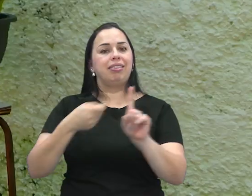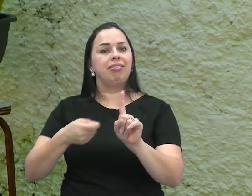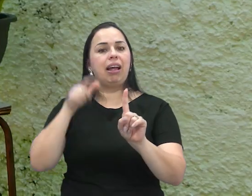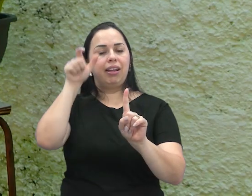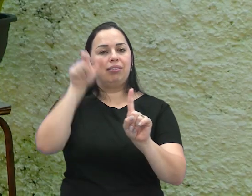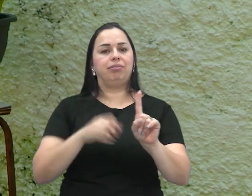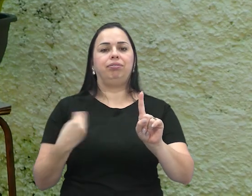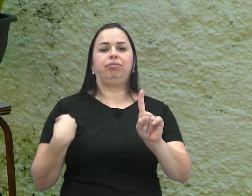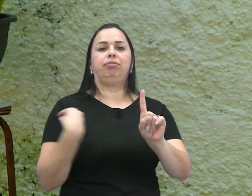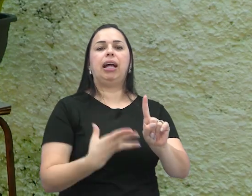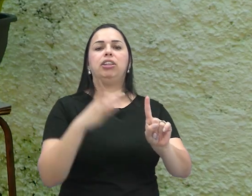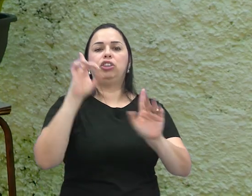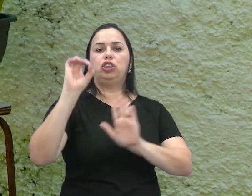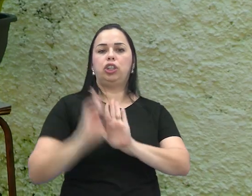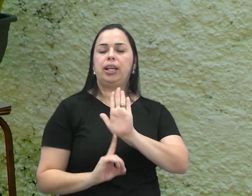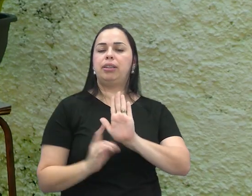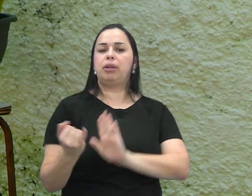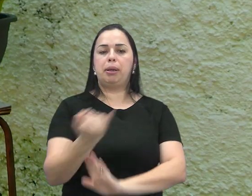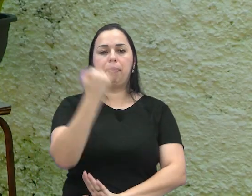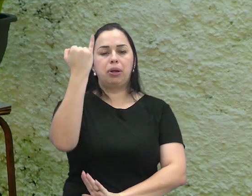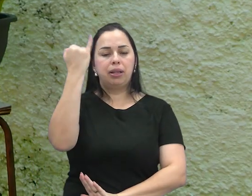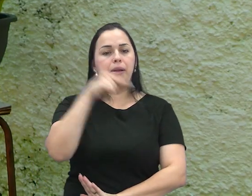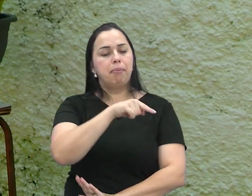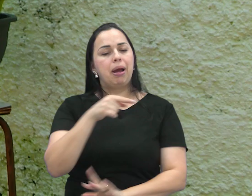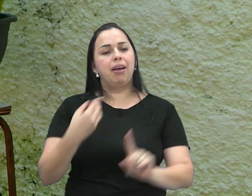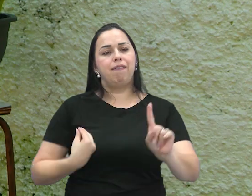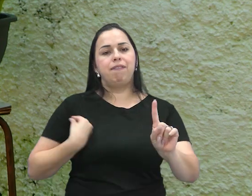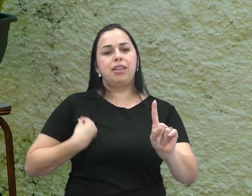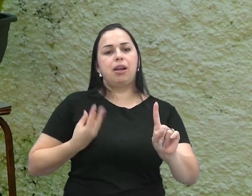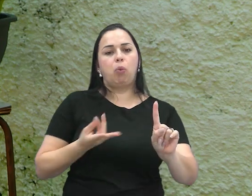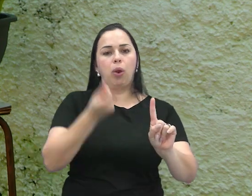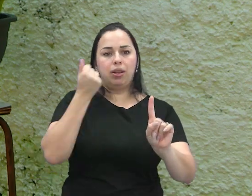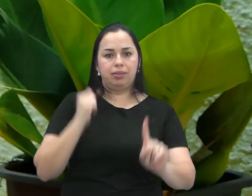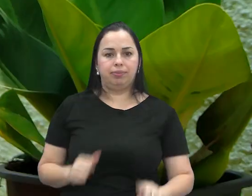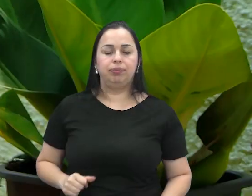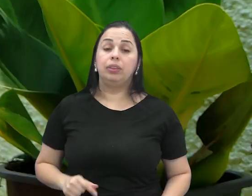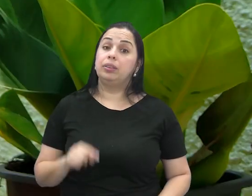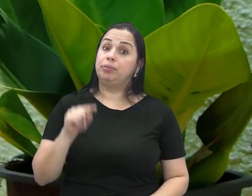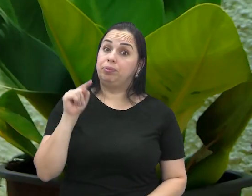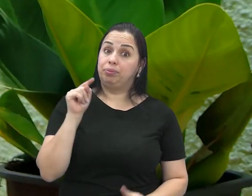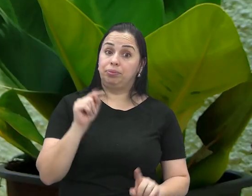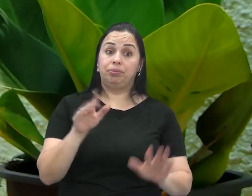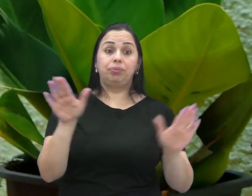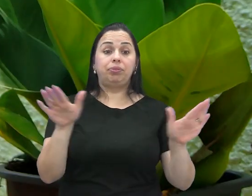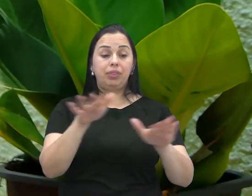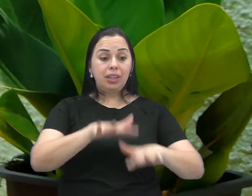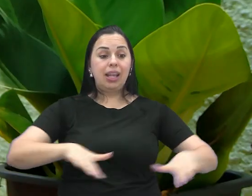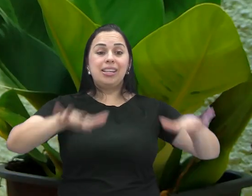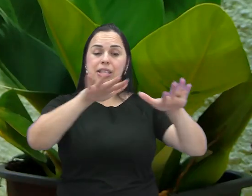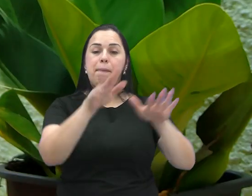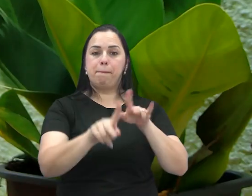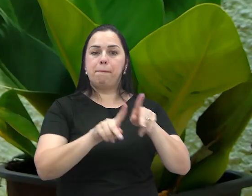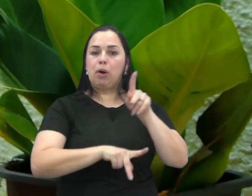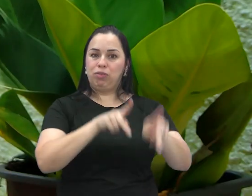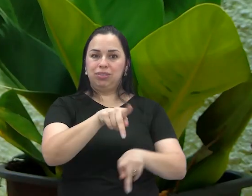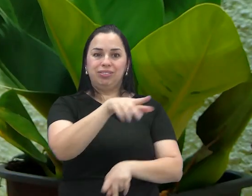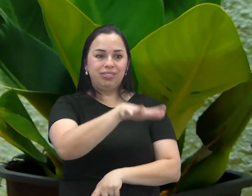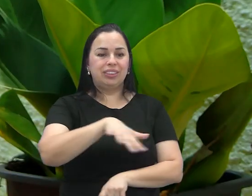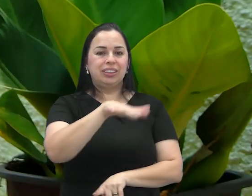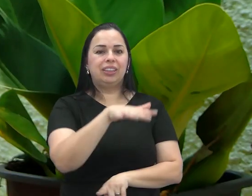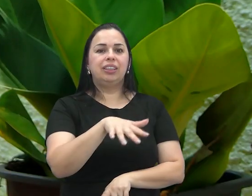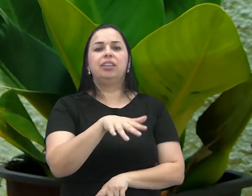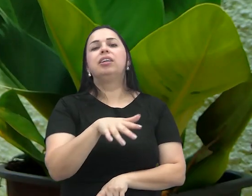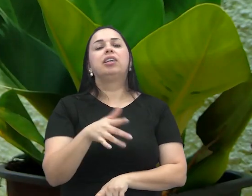direitos fundamentais e oportunidades para melhorar a qualidade de vida. Você garante que essa população ela consiga